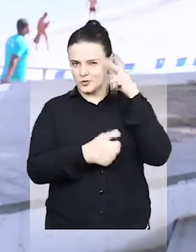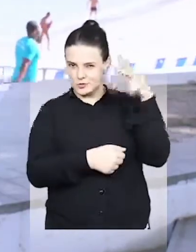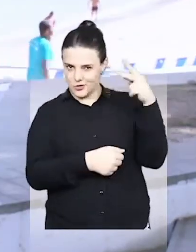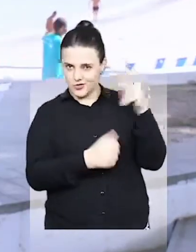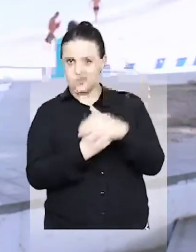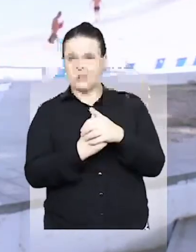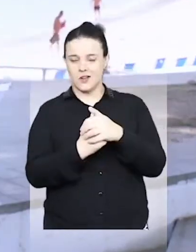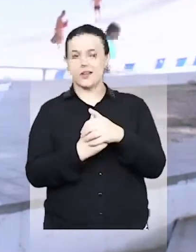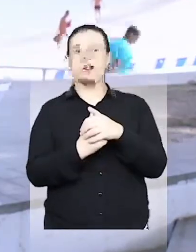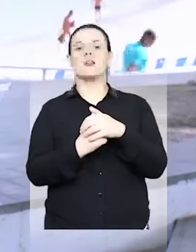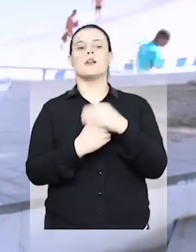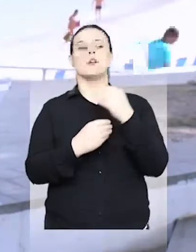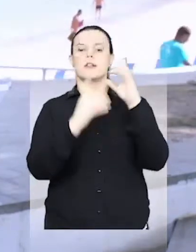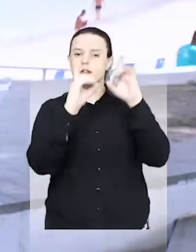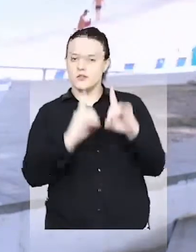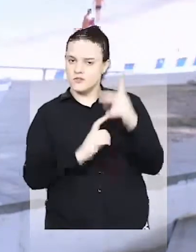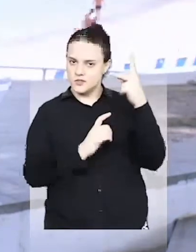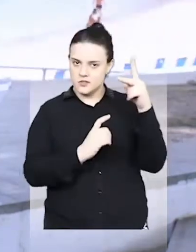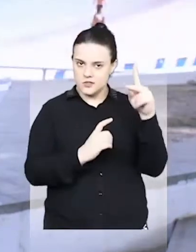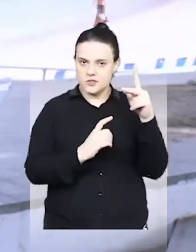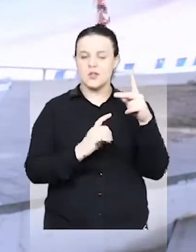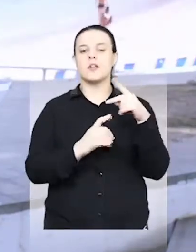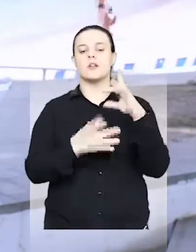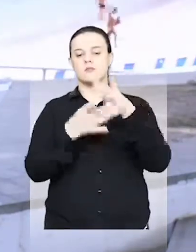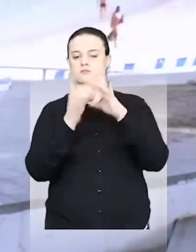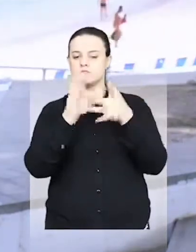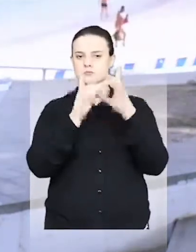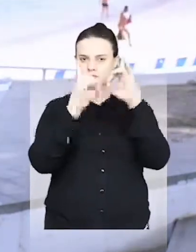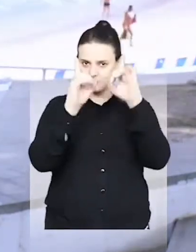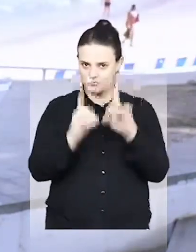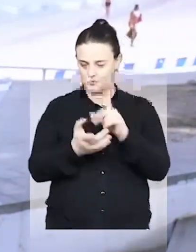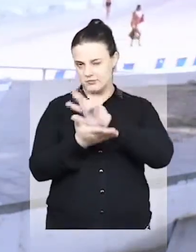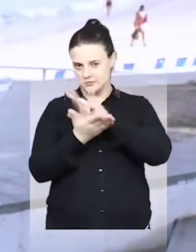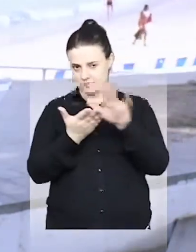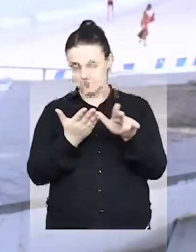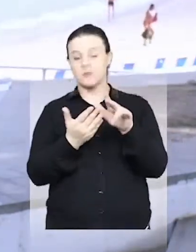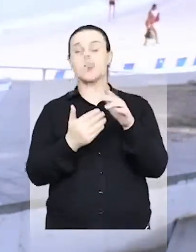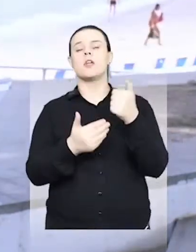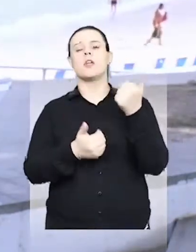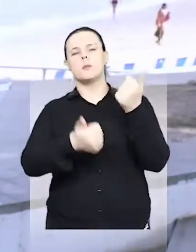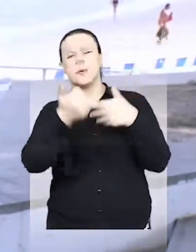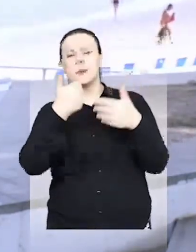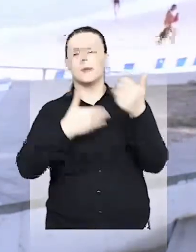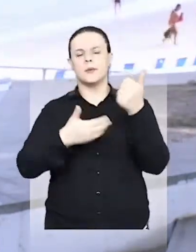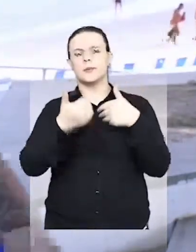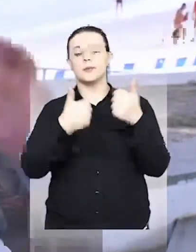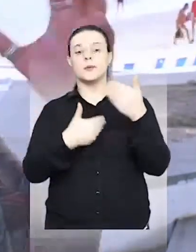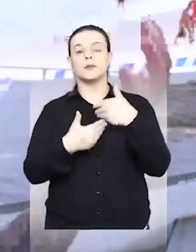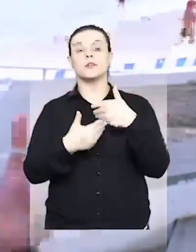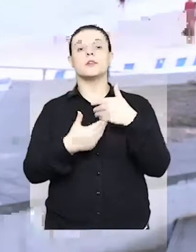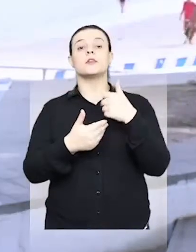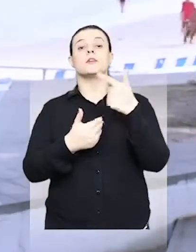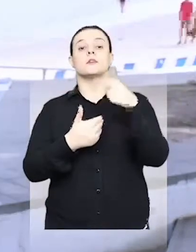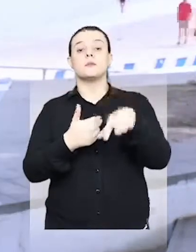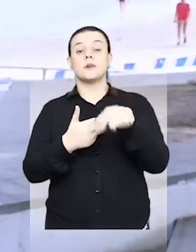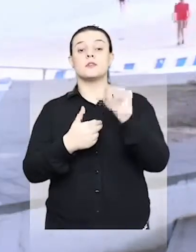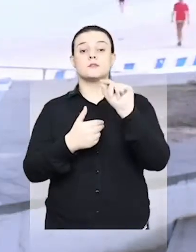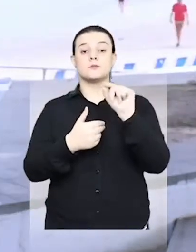história dele, da deficiência dele, da paralisia dele, e me falou um